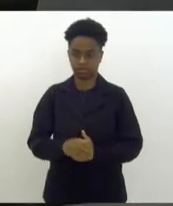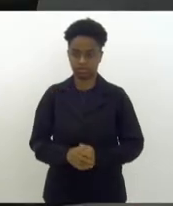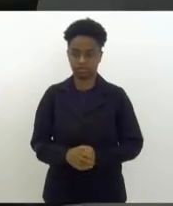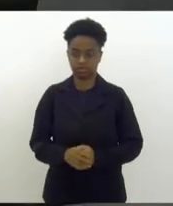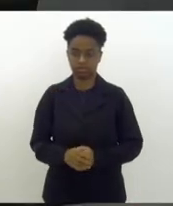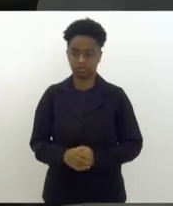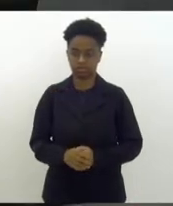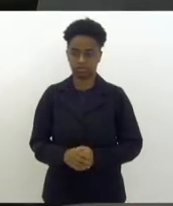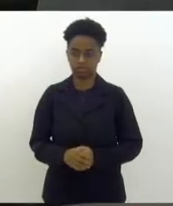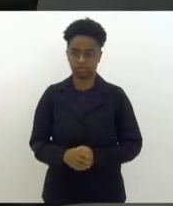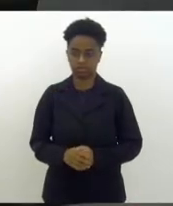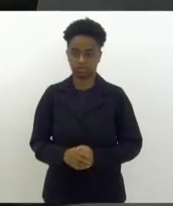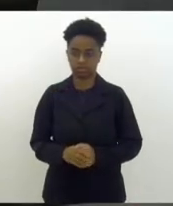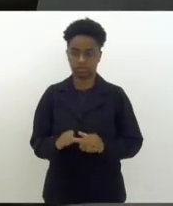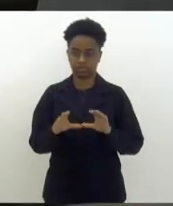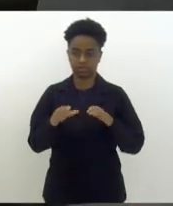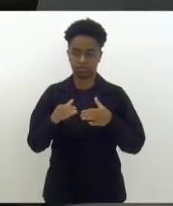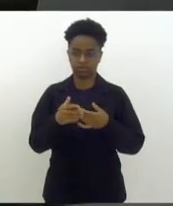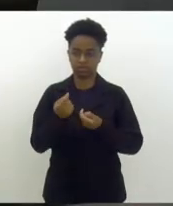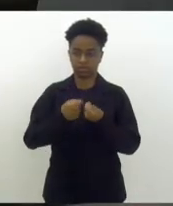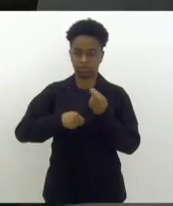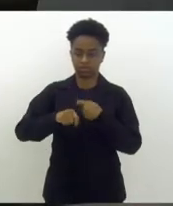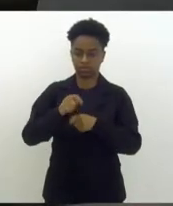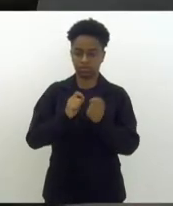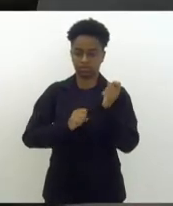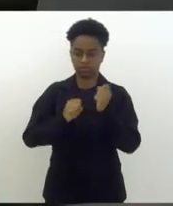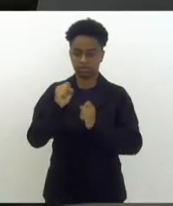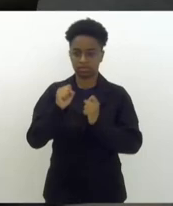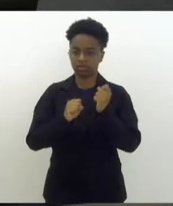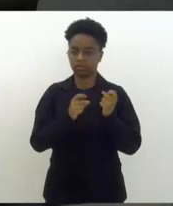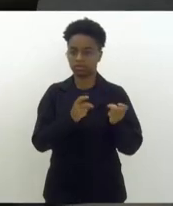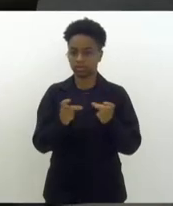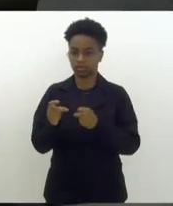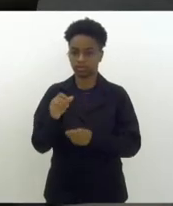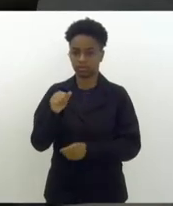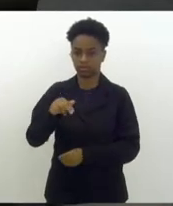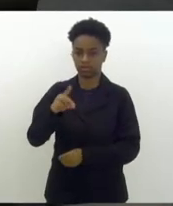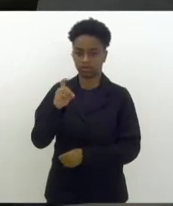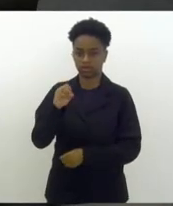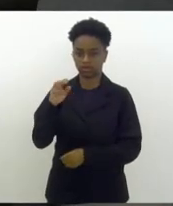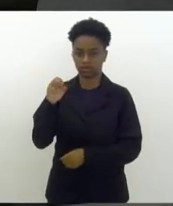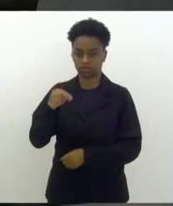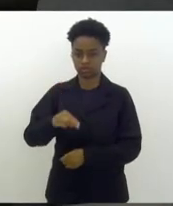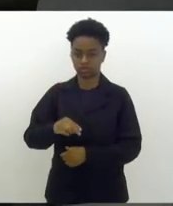pela comissão de economia dos comércio Deputado Anderson Moraes